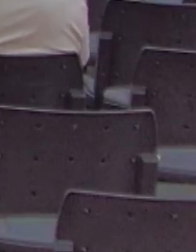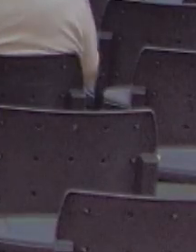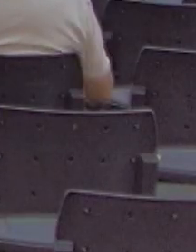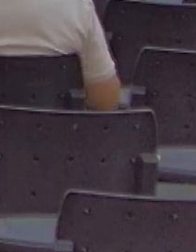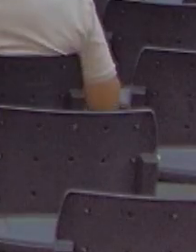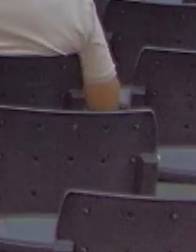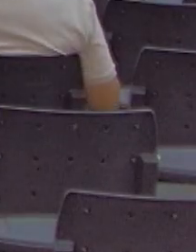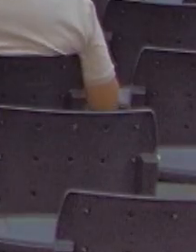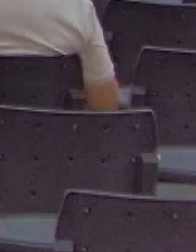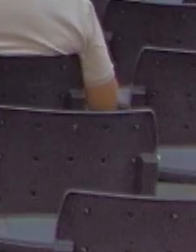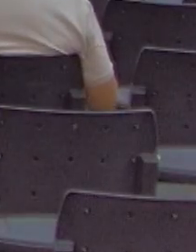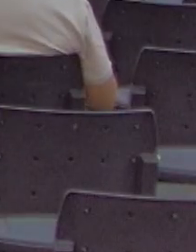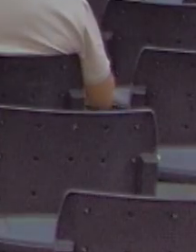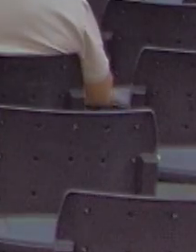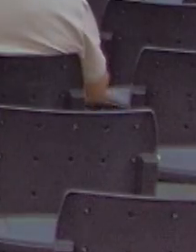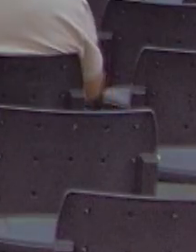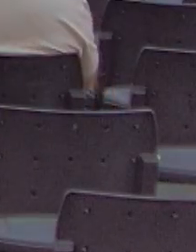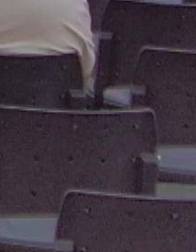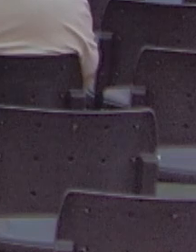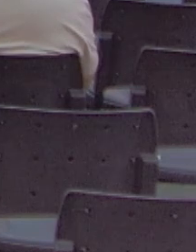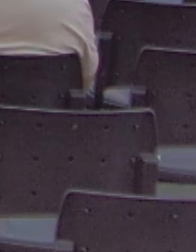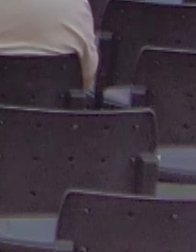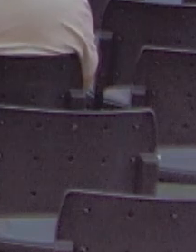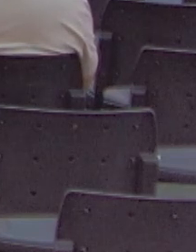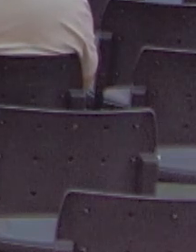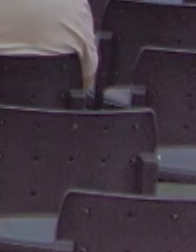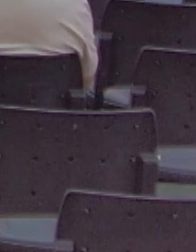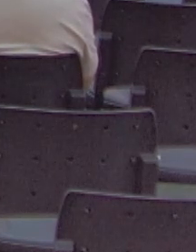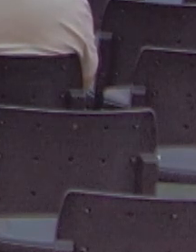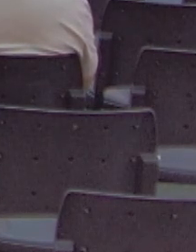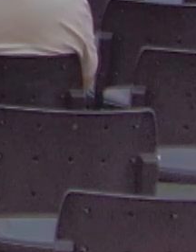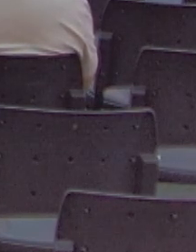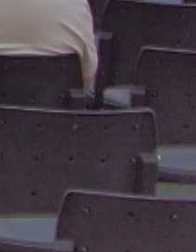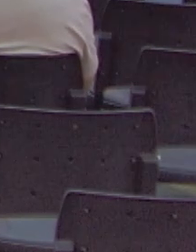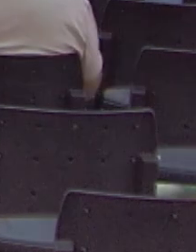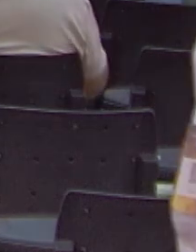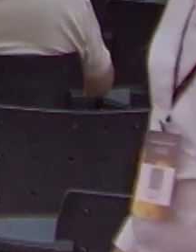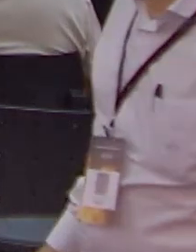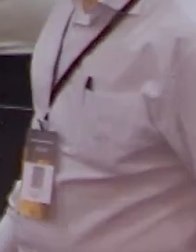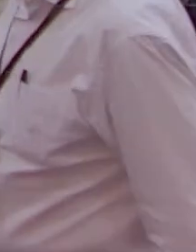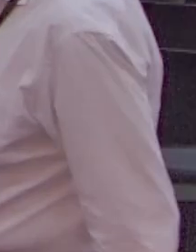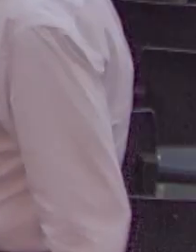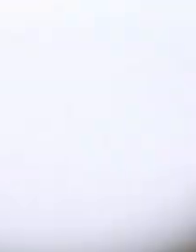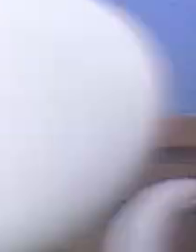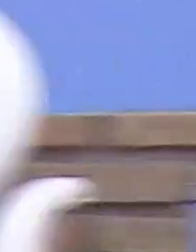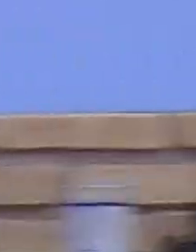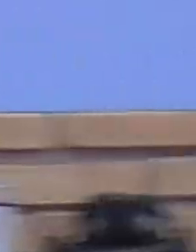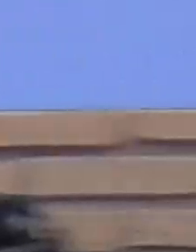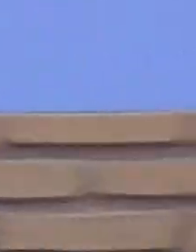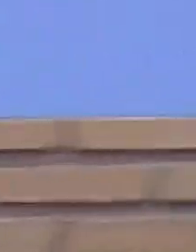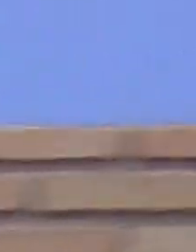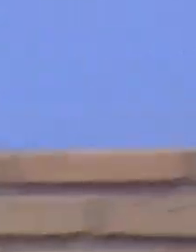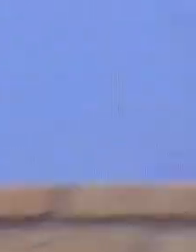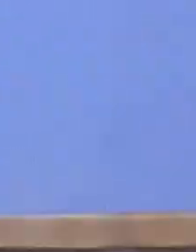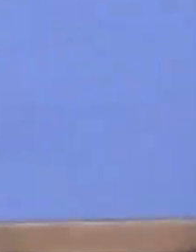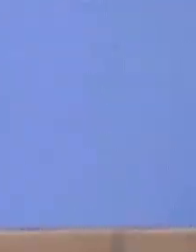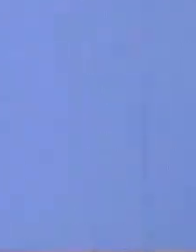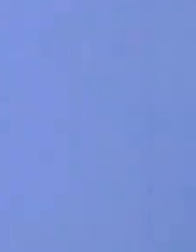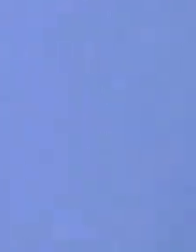É com satisfação que recebemos aqui, para este último painel, Antti Aaltonen.